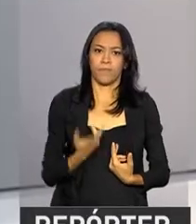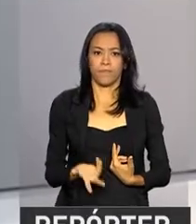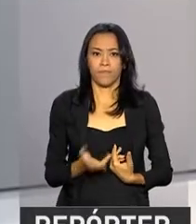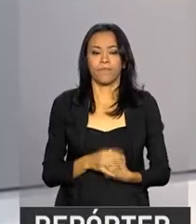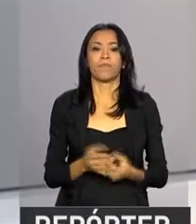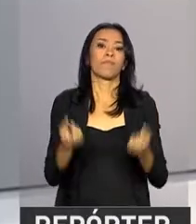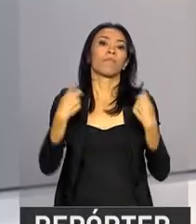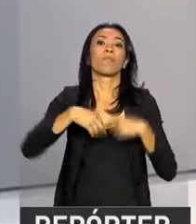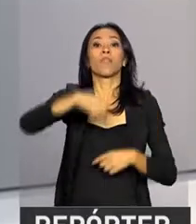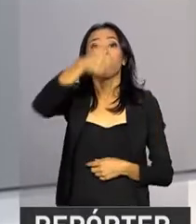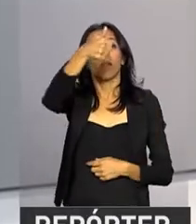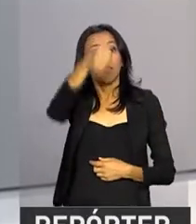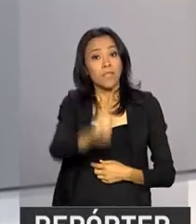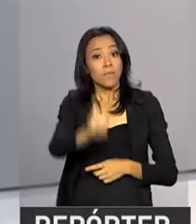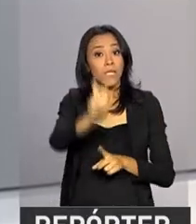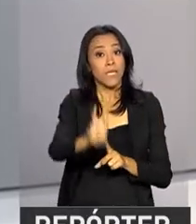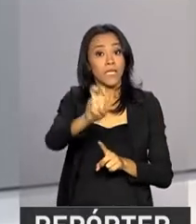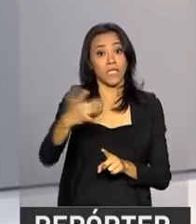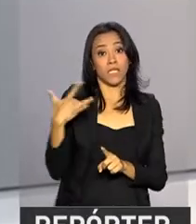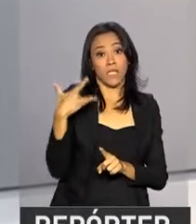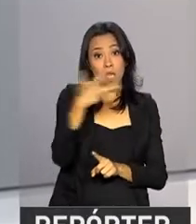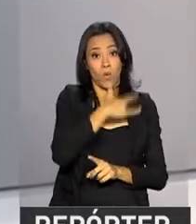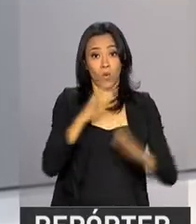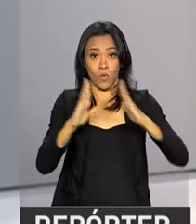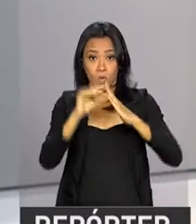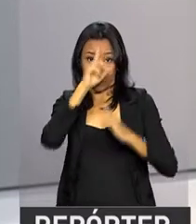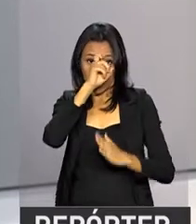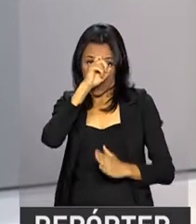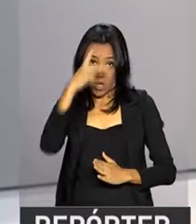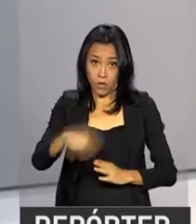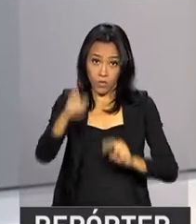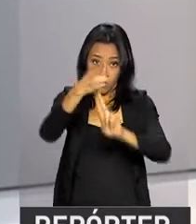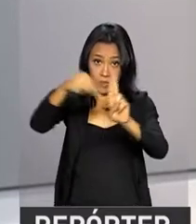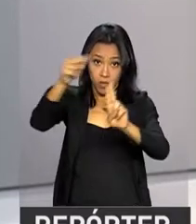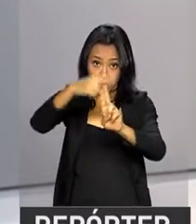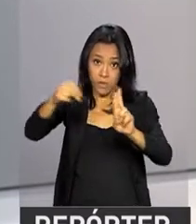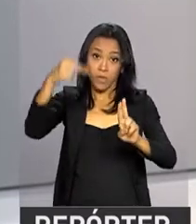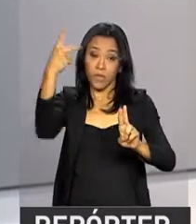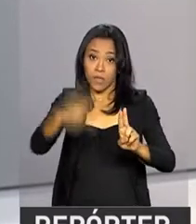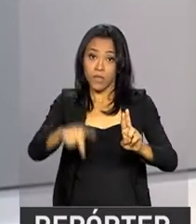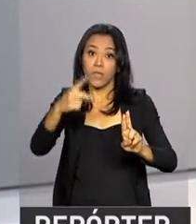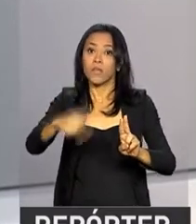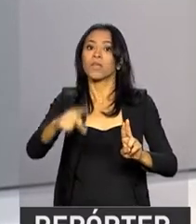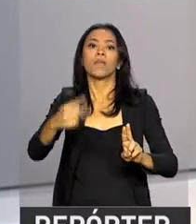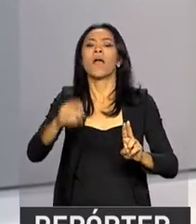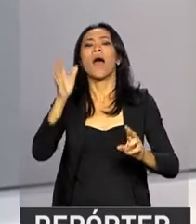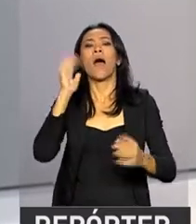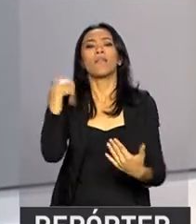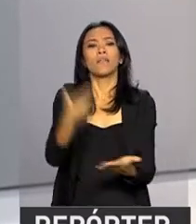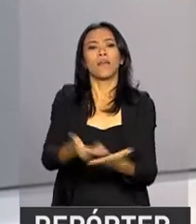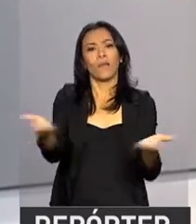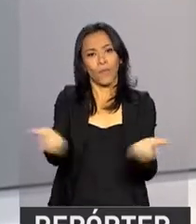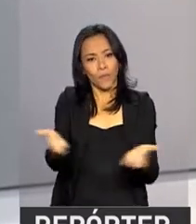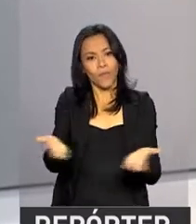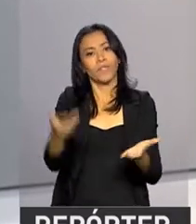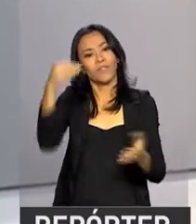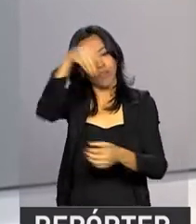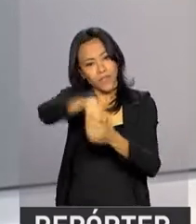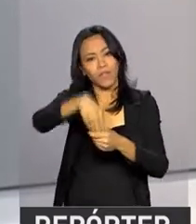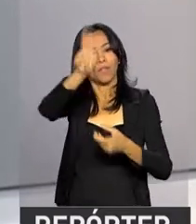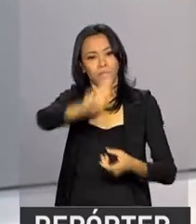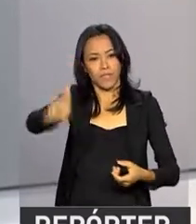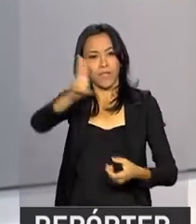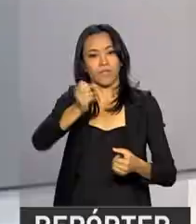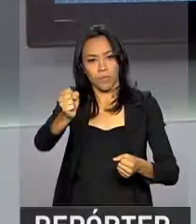A 15ª Feira de Saúde do Hospital Universitário de Brasília acontece até hoje no pavilhão Anísio Teixeira, na Universidade